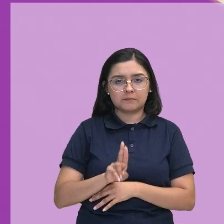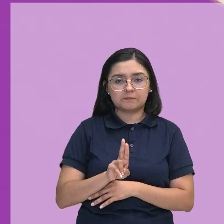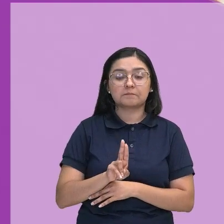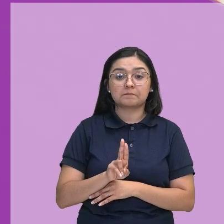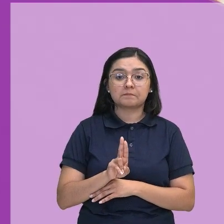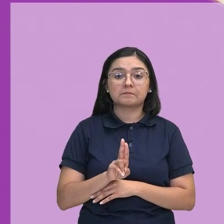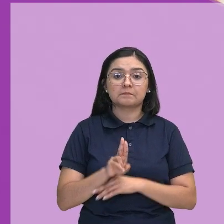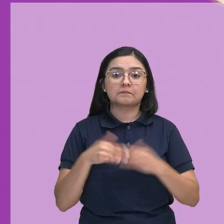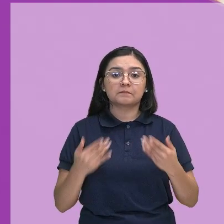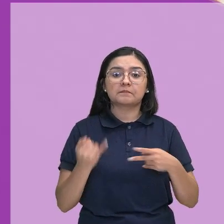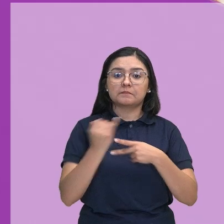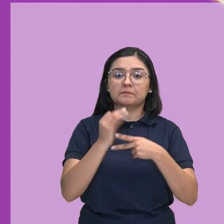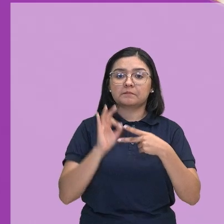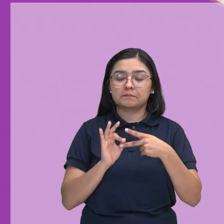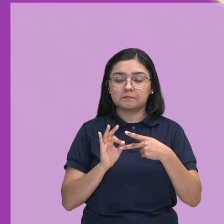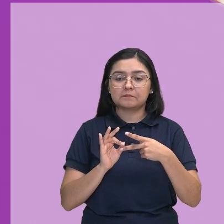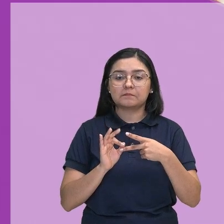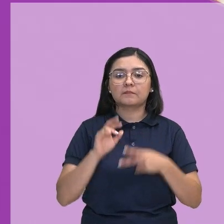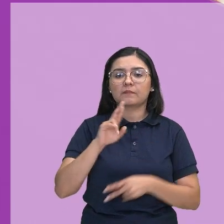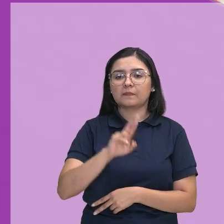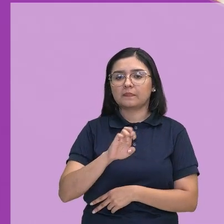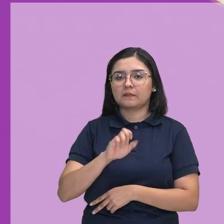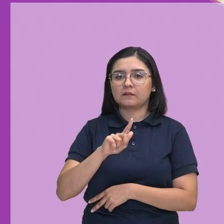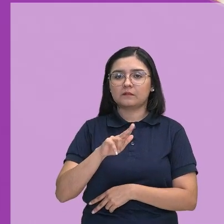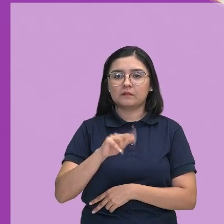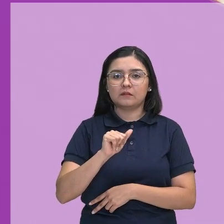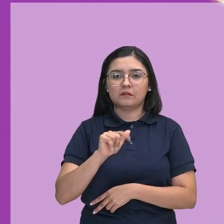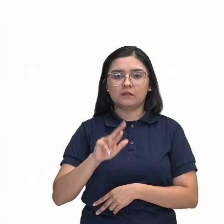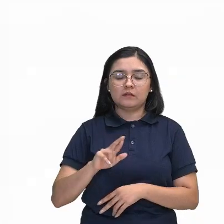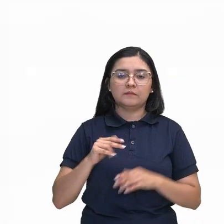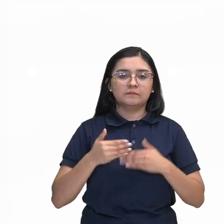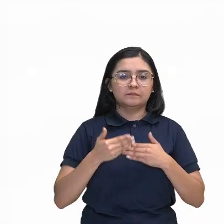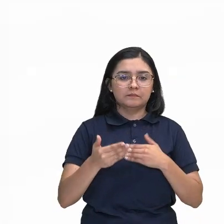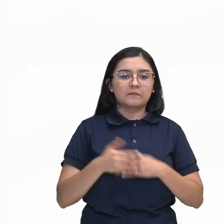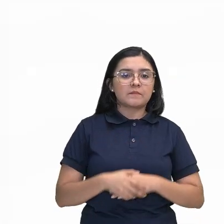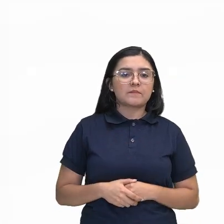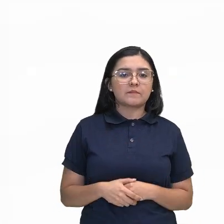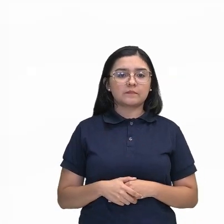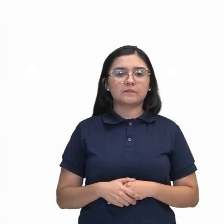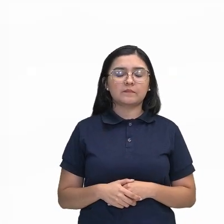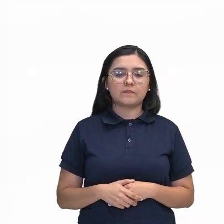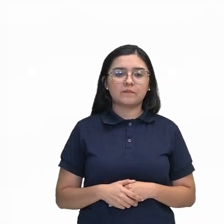exatamente os polígonos regulares. Então, vamos iniciar a nossa aula. Vamos lá.